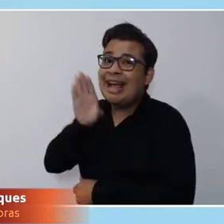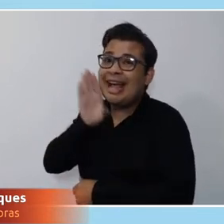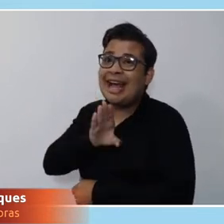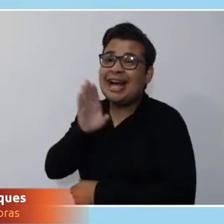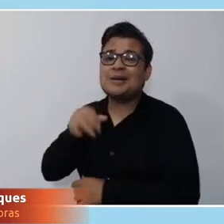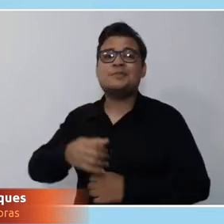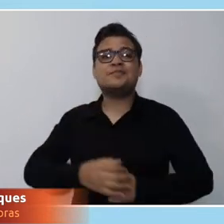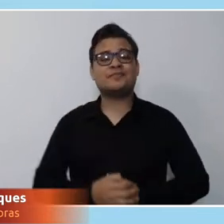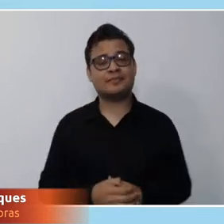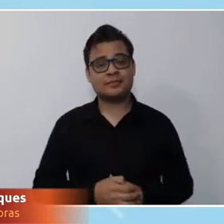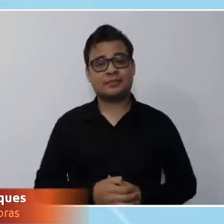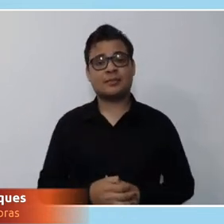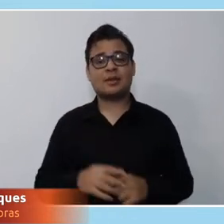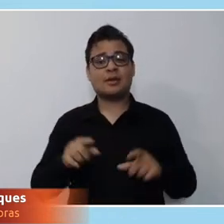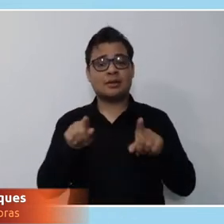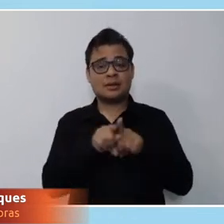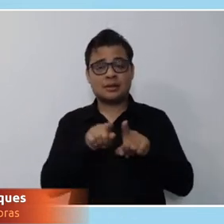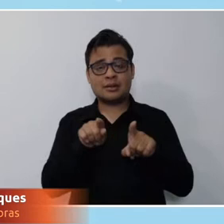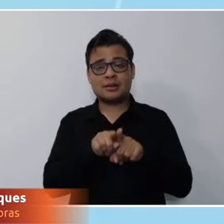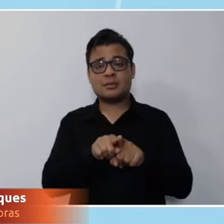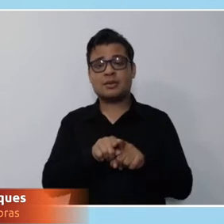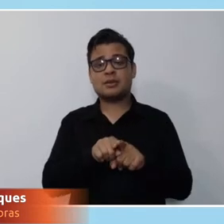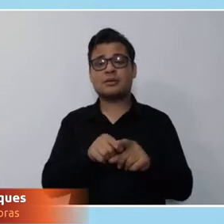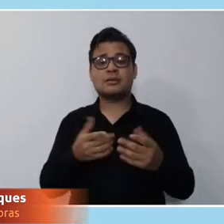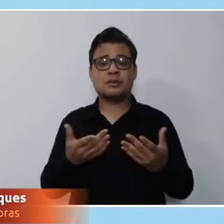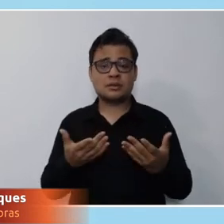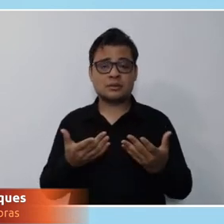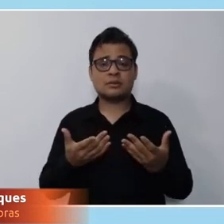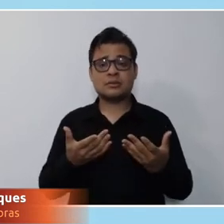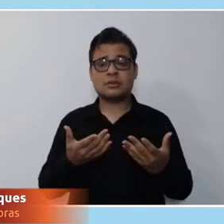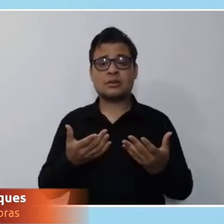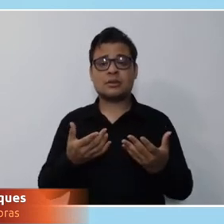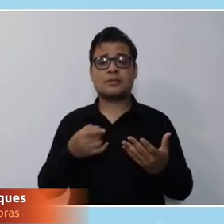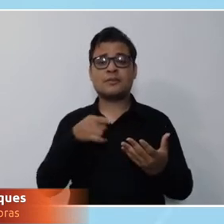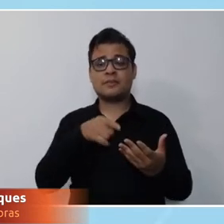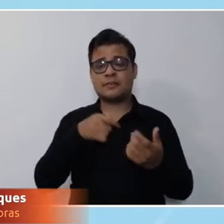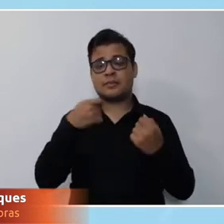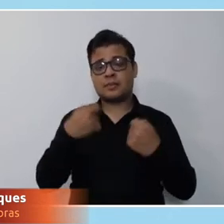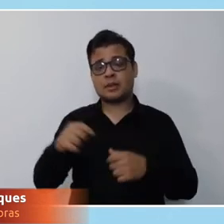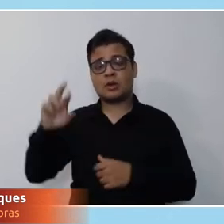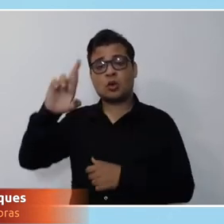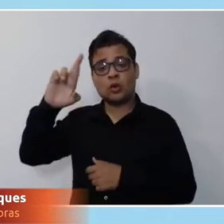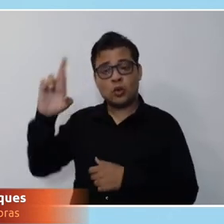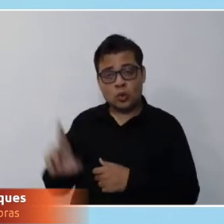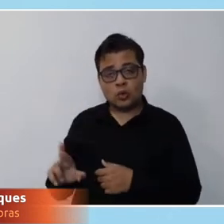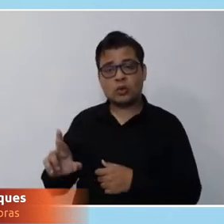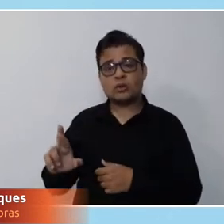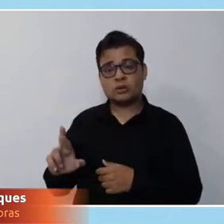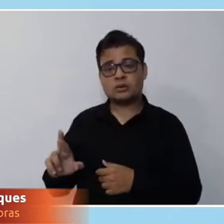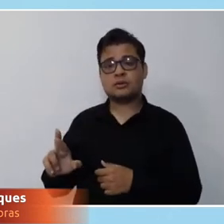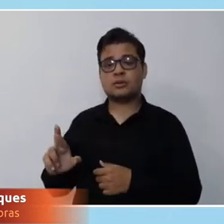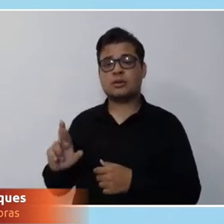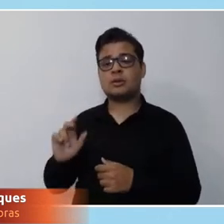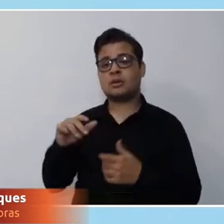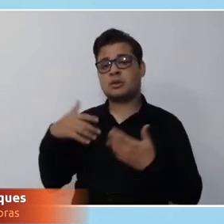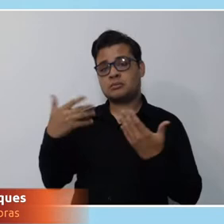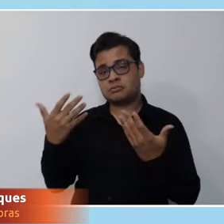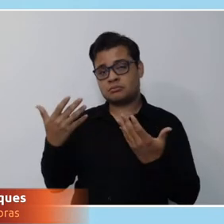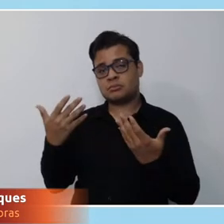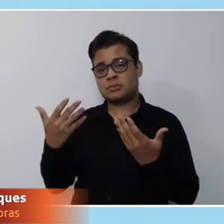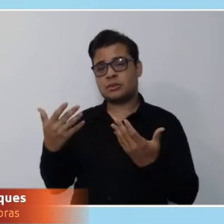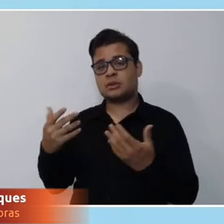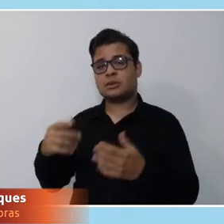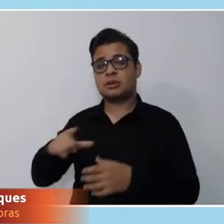coisa que nenhum bolsonarista gostaria que ele fizesse, porque é obrigatório e protocolar na Rússia, que é render homenagens ao túmulo do